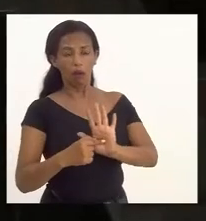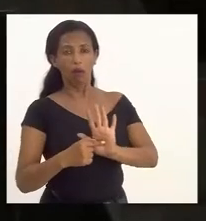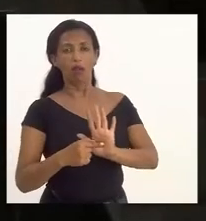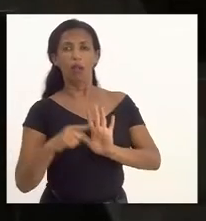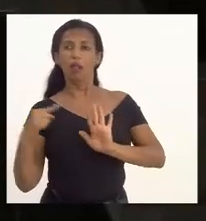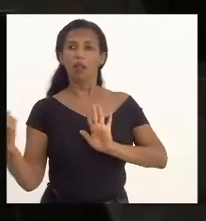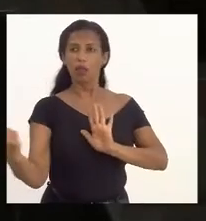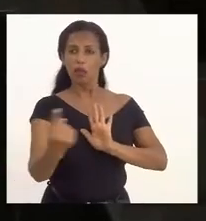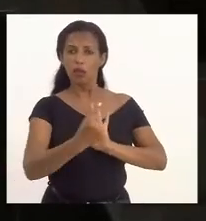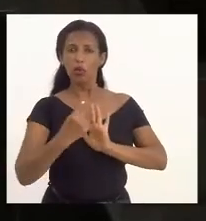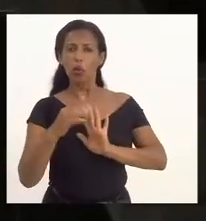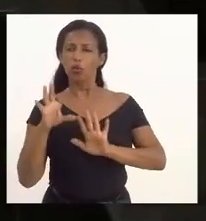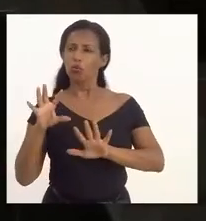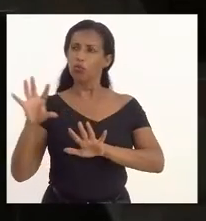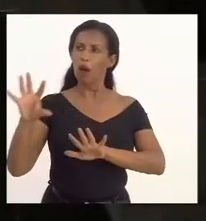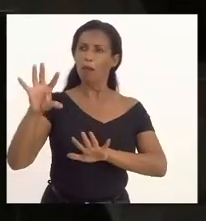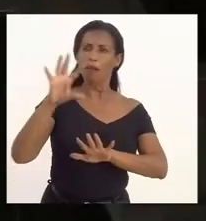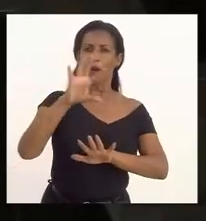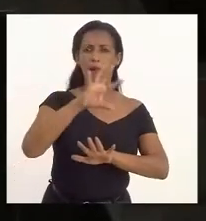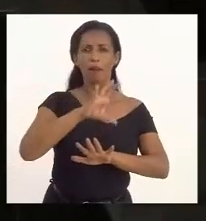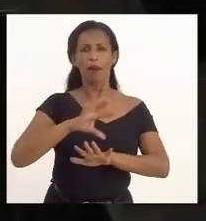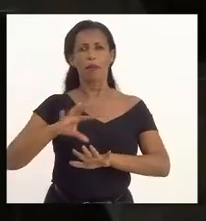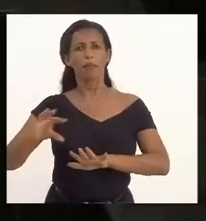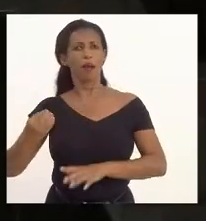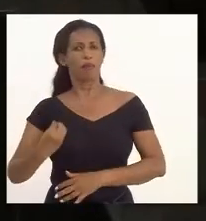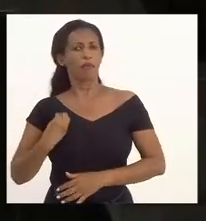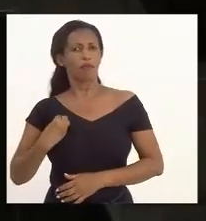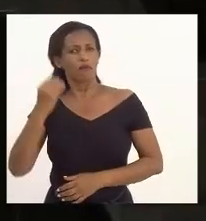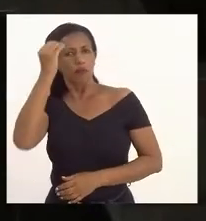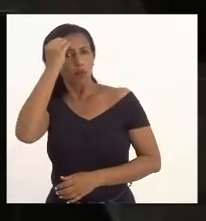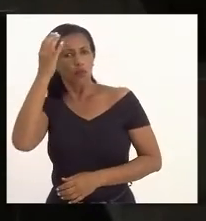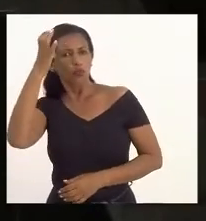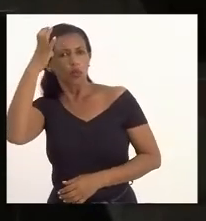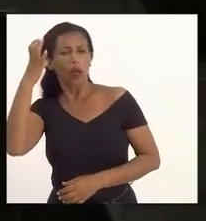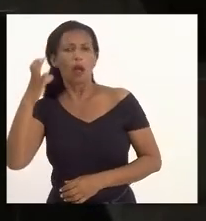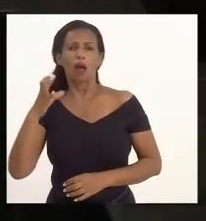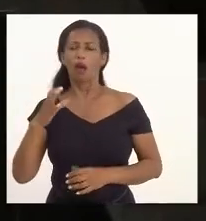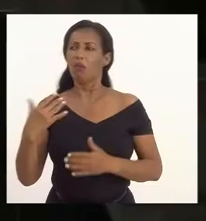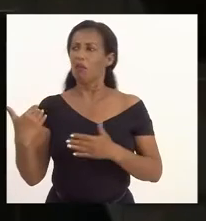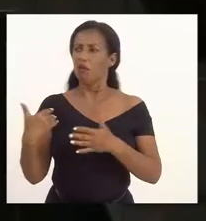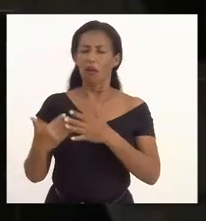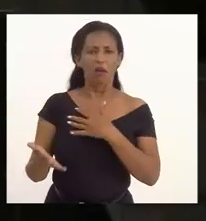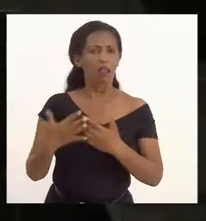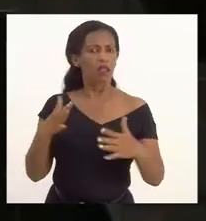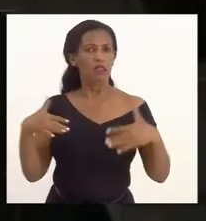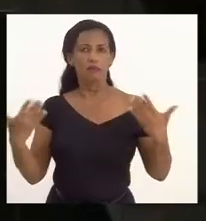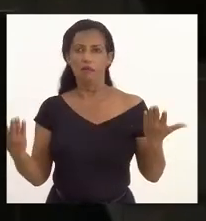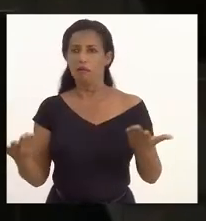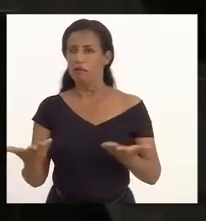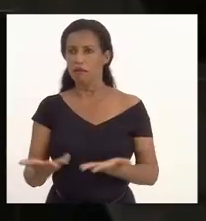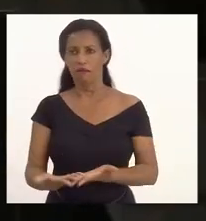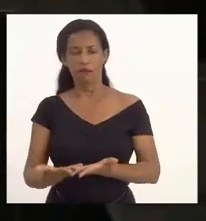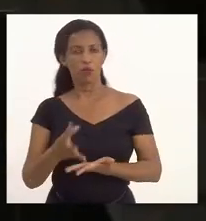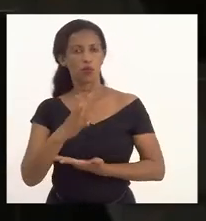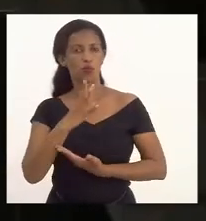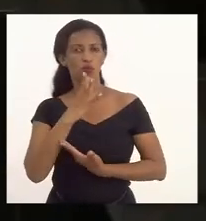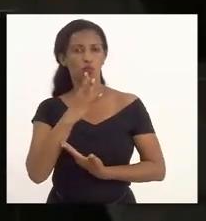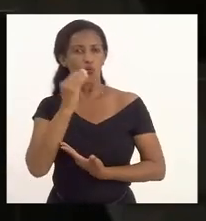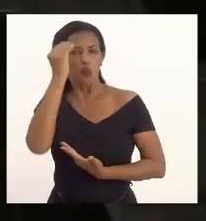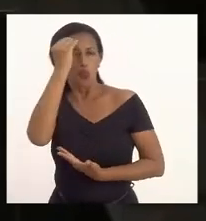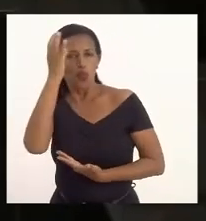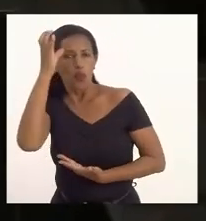em todos os campos da vida cotidiana, da vida cultural, enfim, seja no